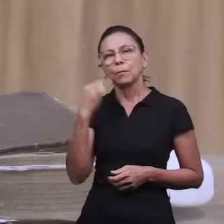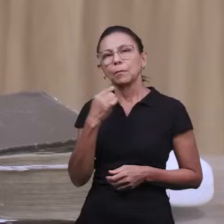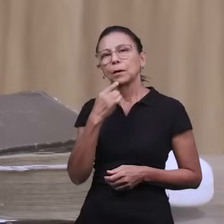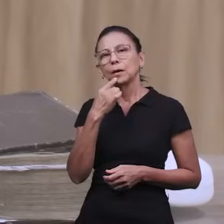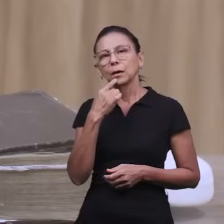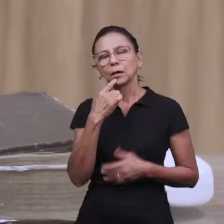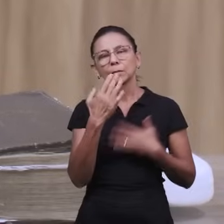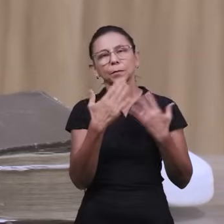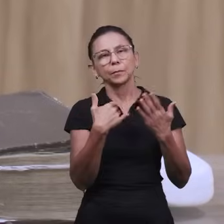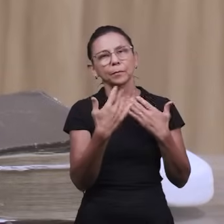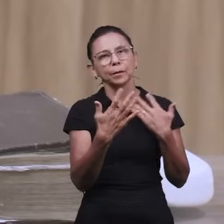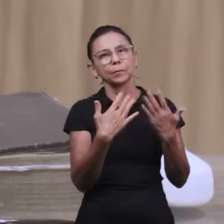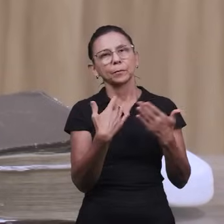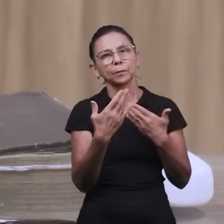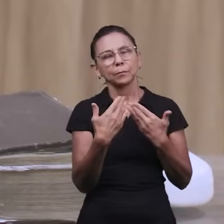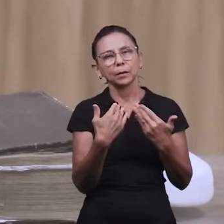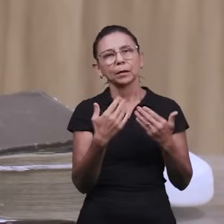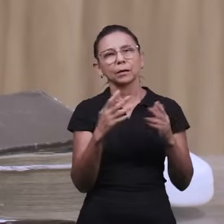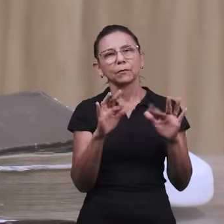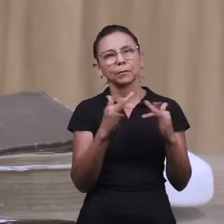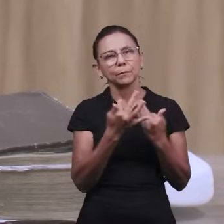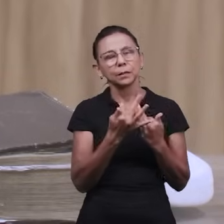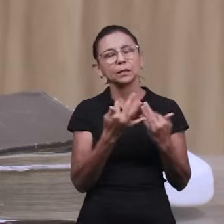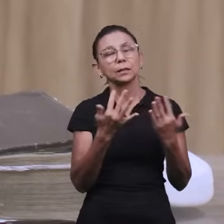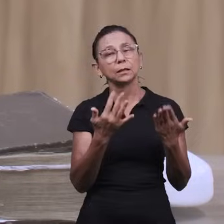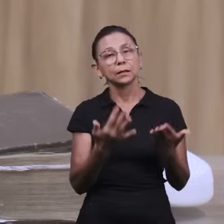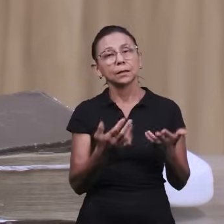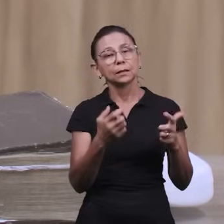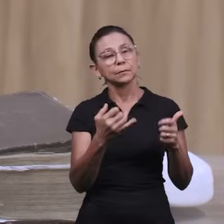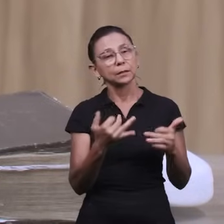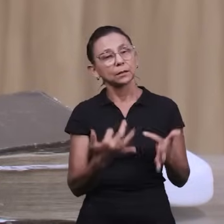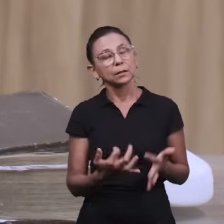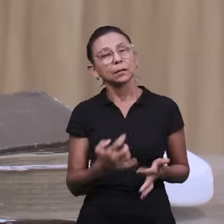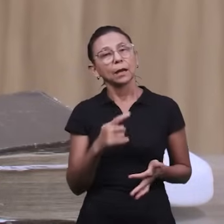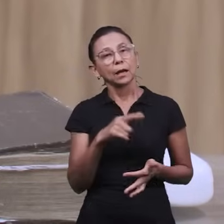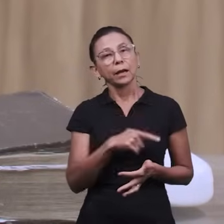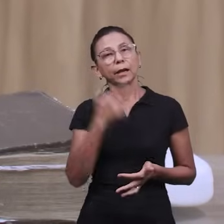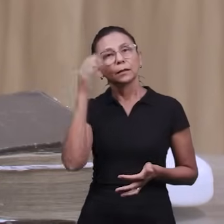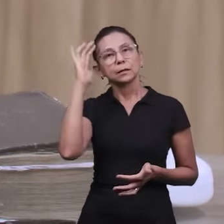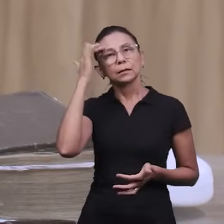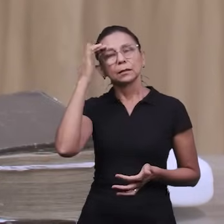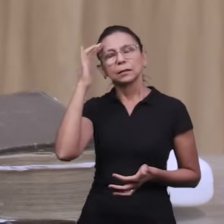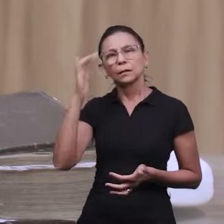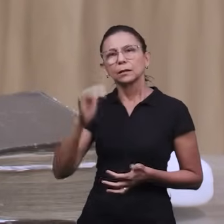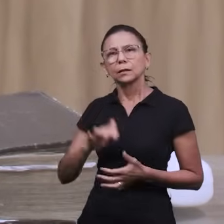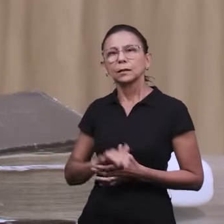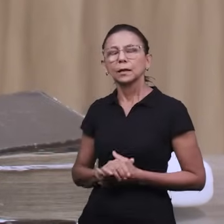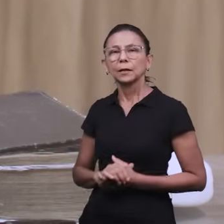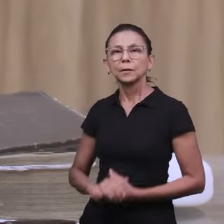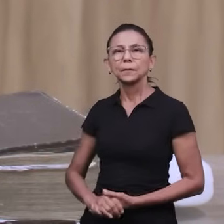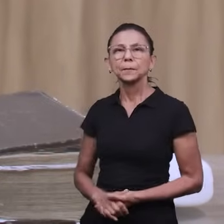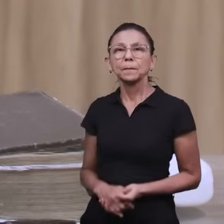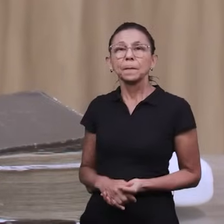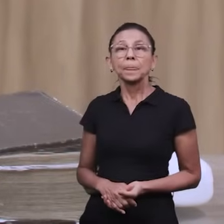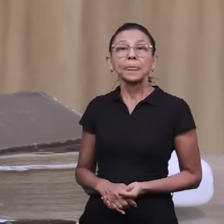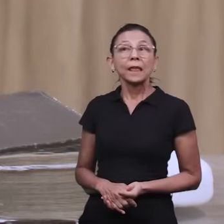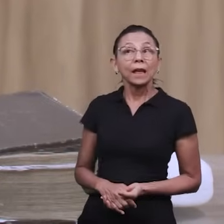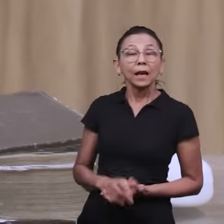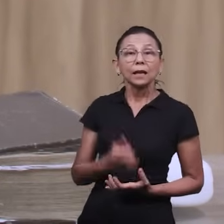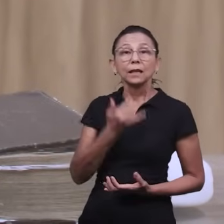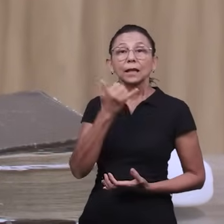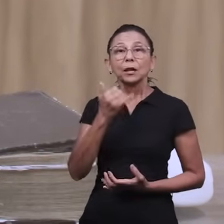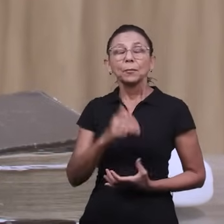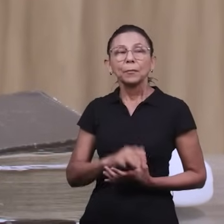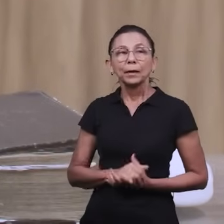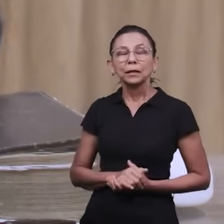conversando com ele, né, sobre lar, sobre família. Ele entendeu. E na mesma hora que eu estava conversando, no momento que eu estava conversando, a esposa dele chegou. Eu